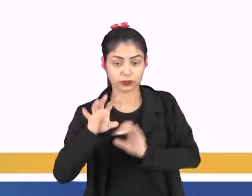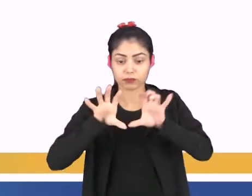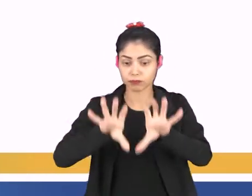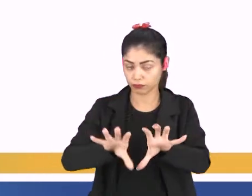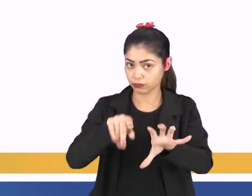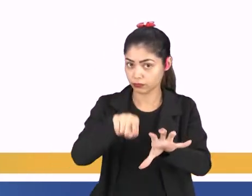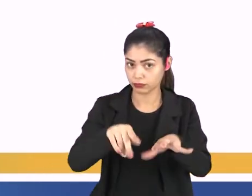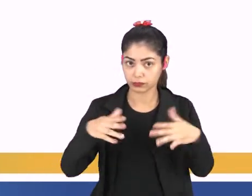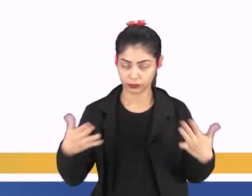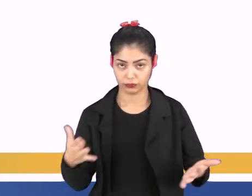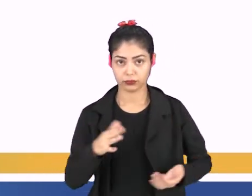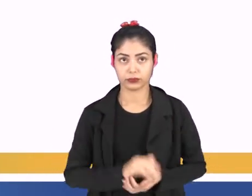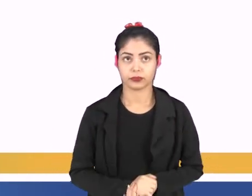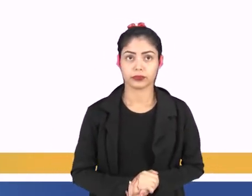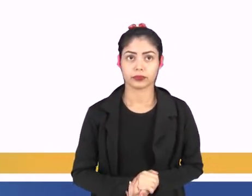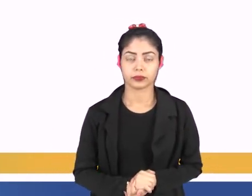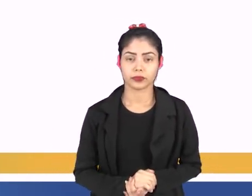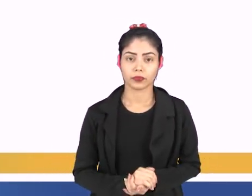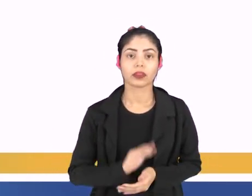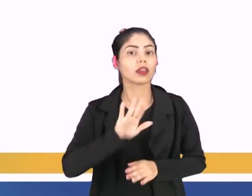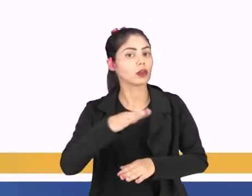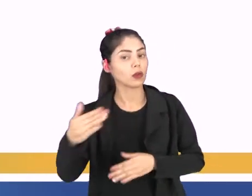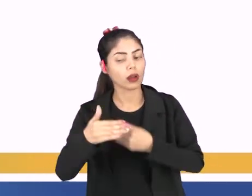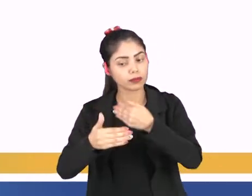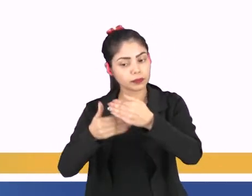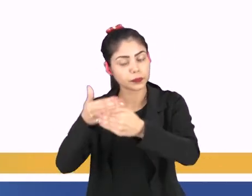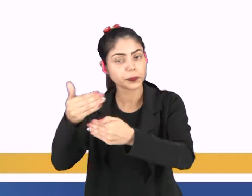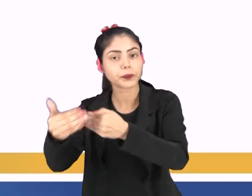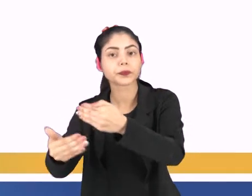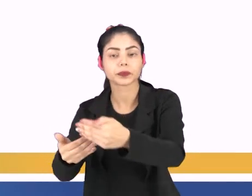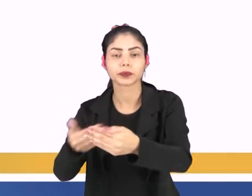situação. E que ao desenvolver